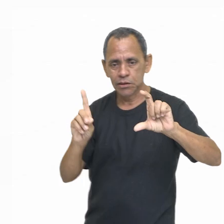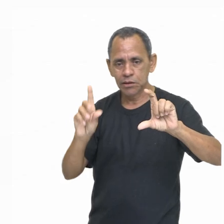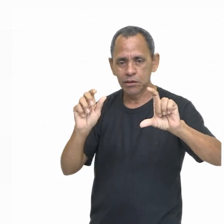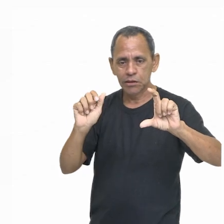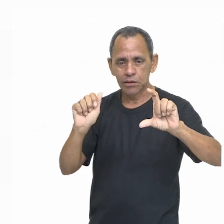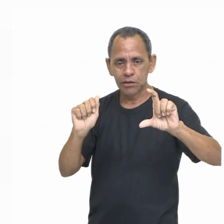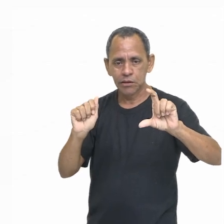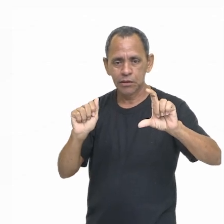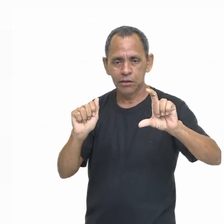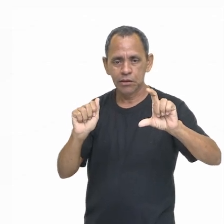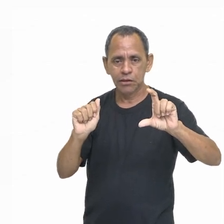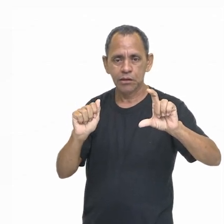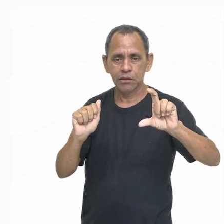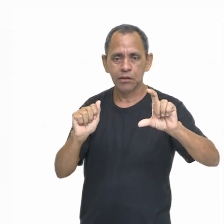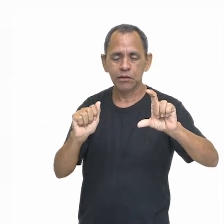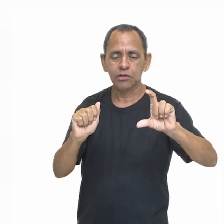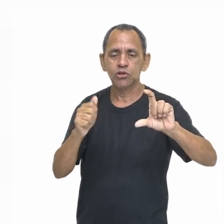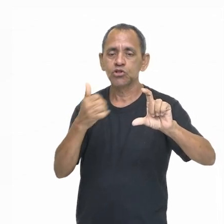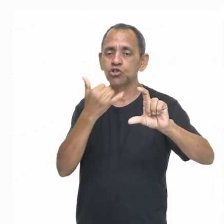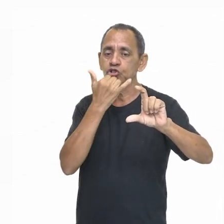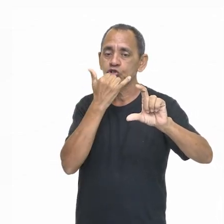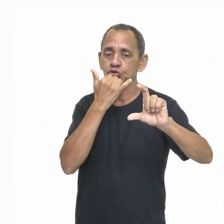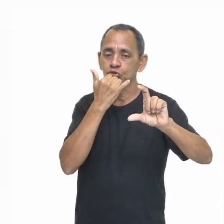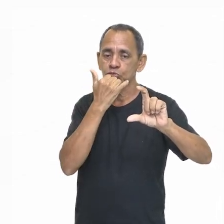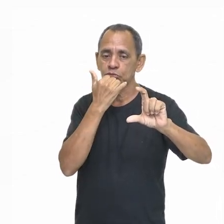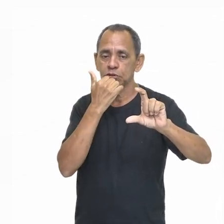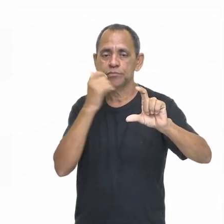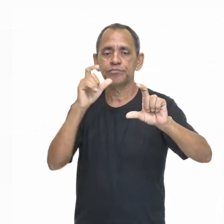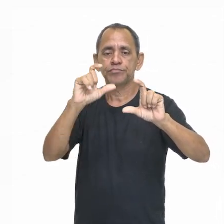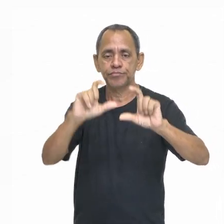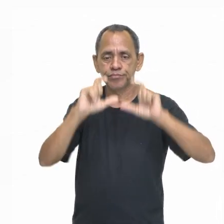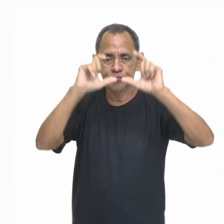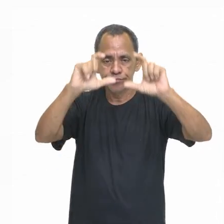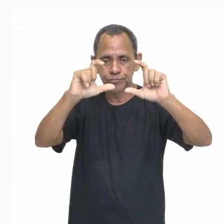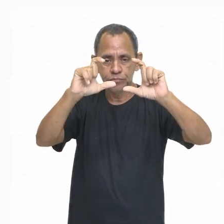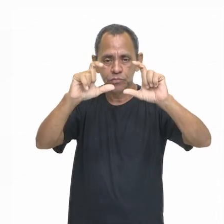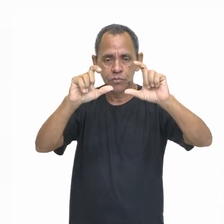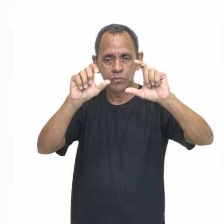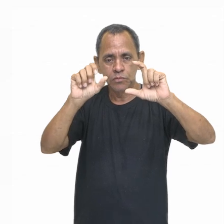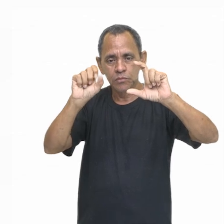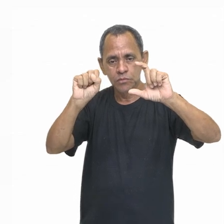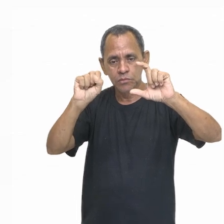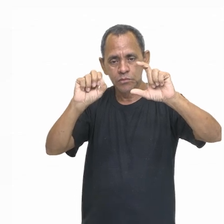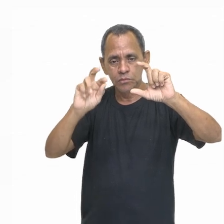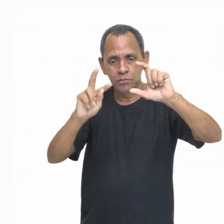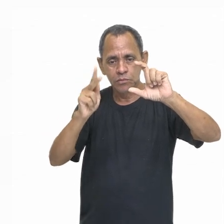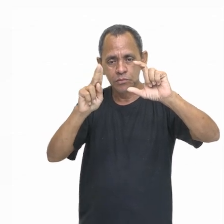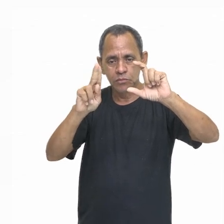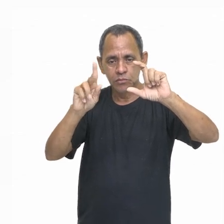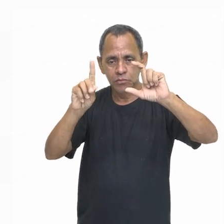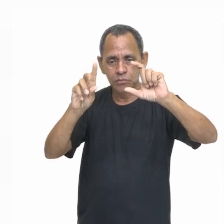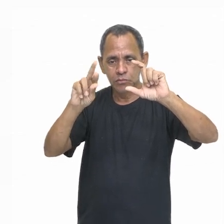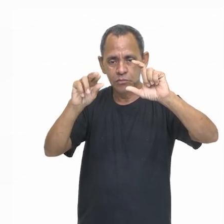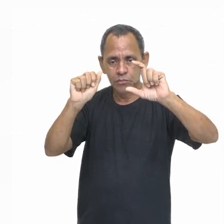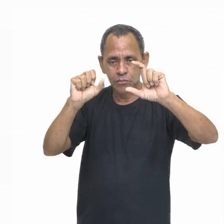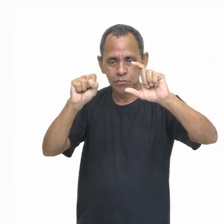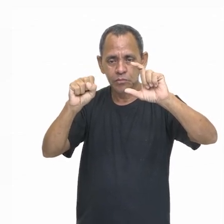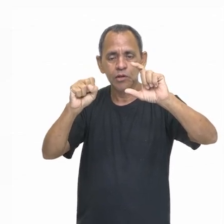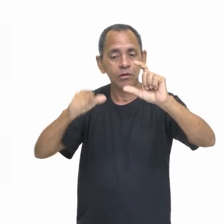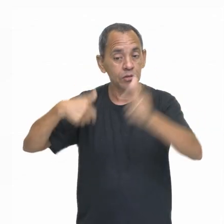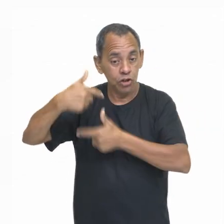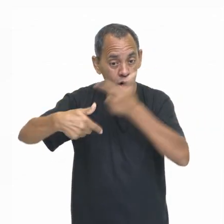ter os shudras, né, que são os trabalhadores braçais. Então, eram aqueles